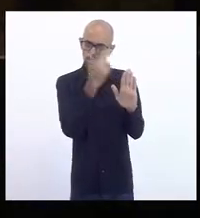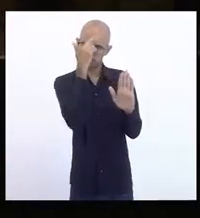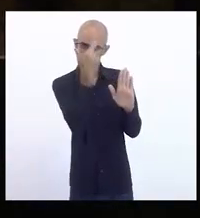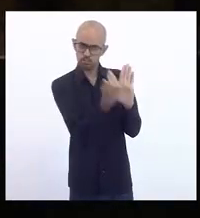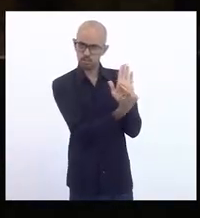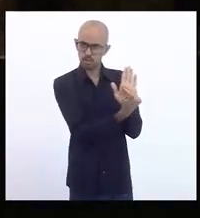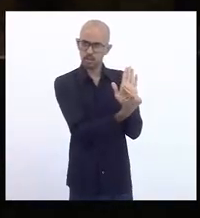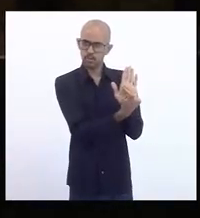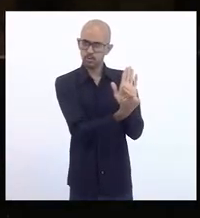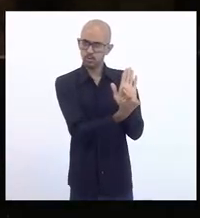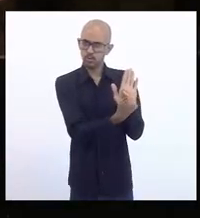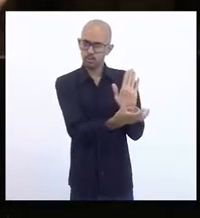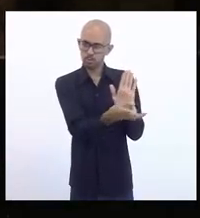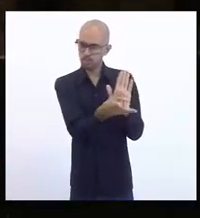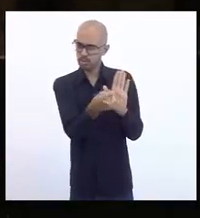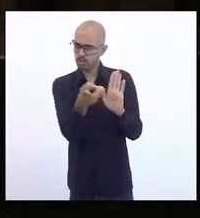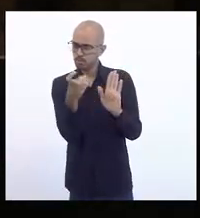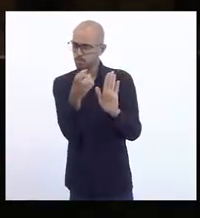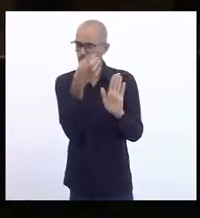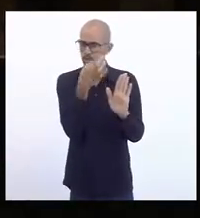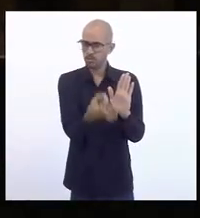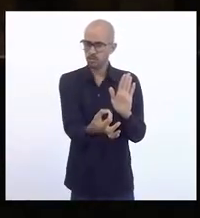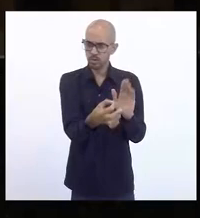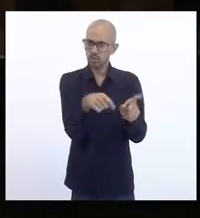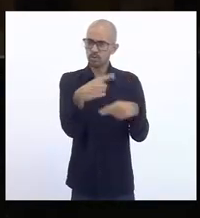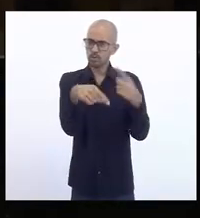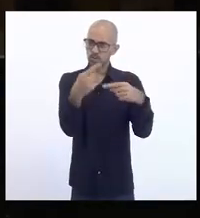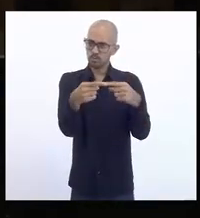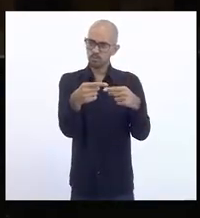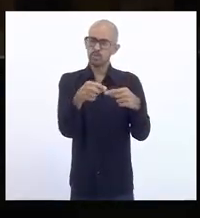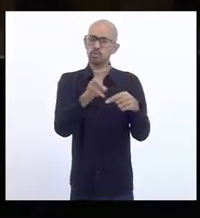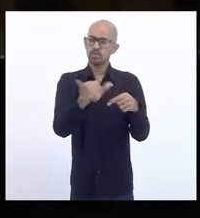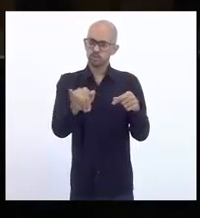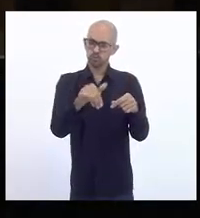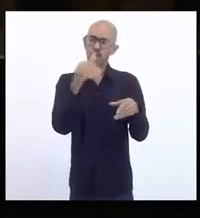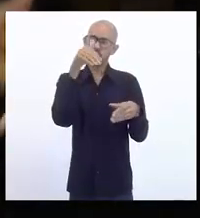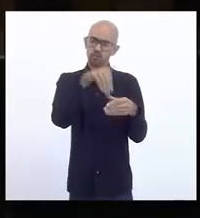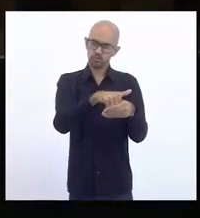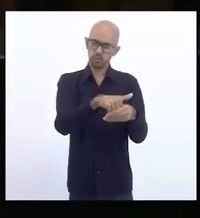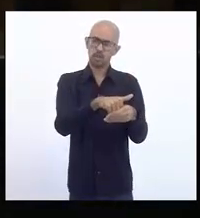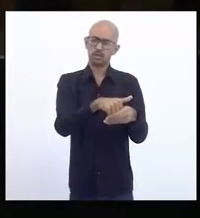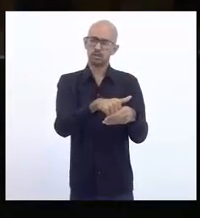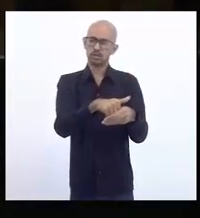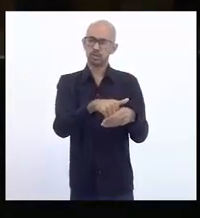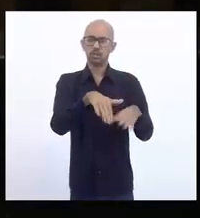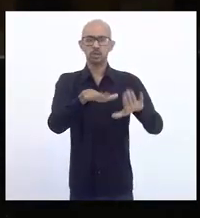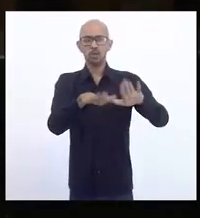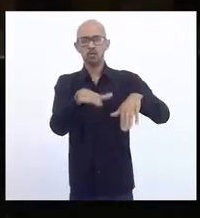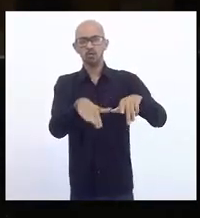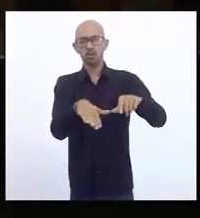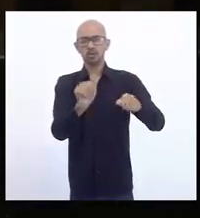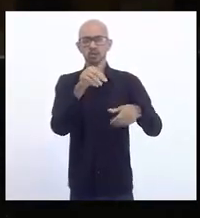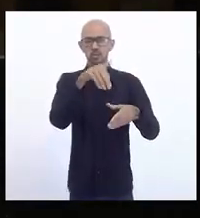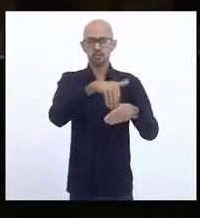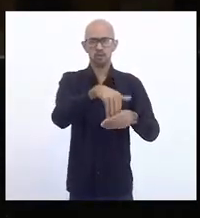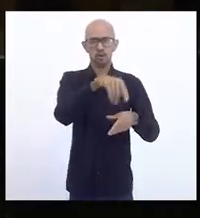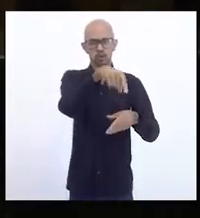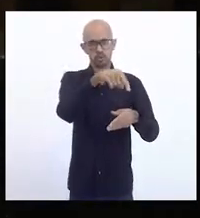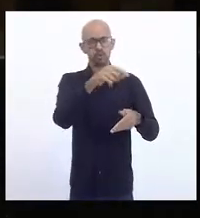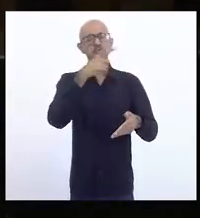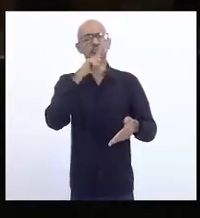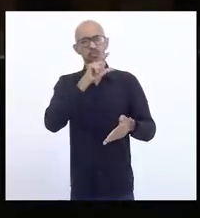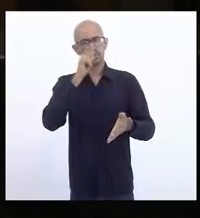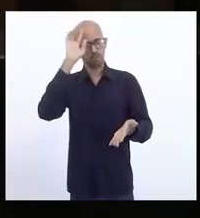todos. Ouvimos a opinião e depois vamos para o voto. E quem sabe nesse voto se bata o martelo